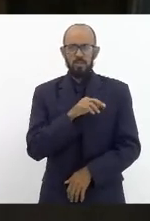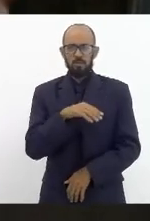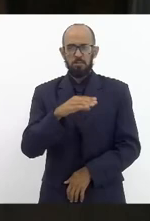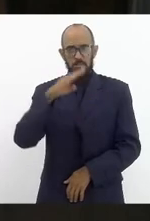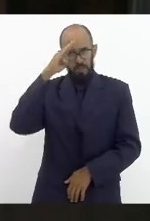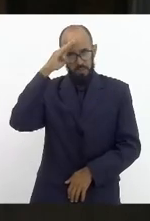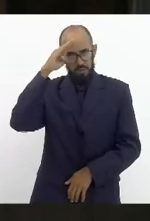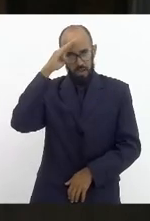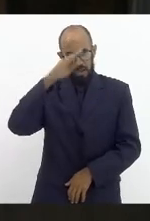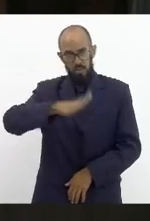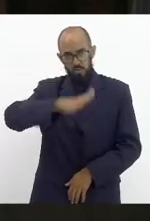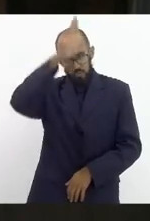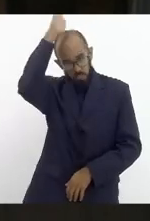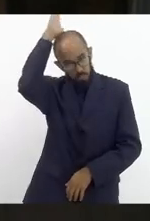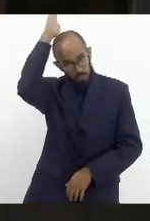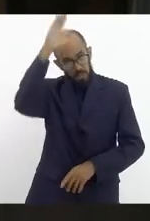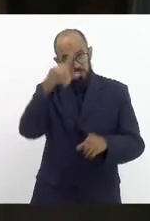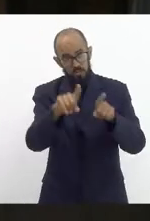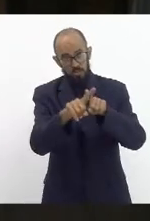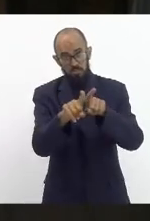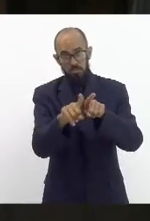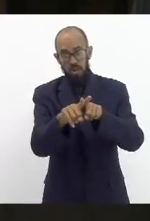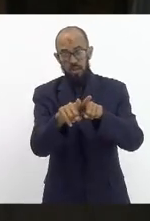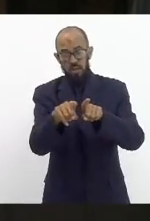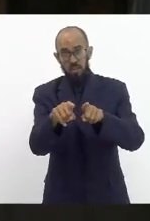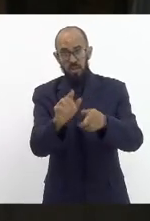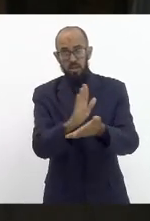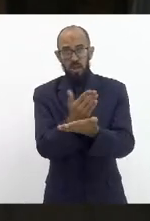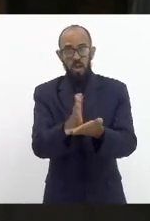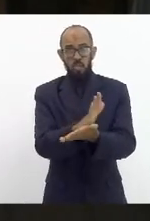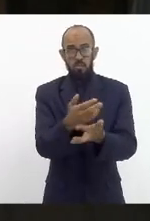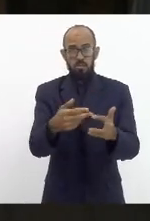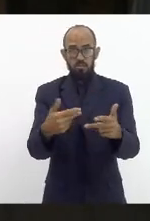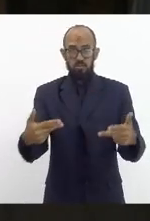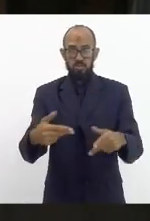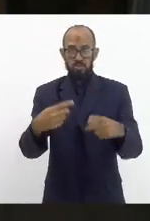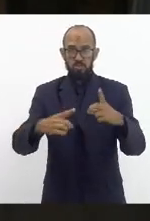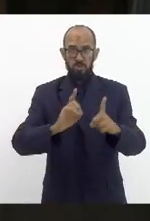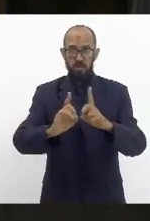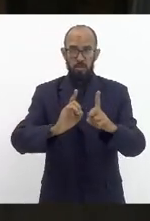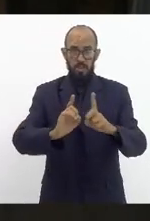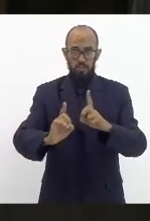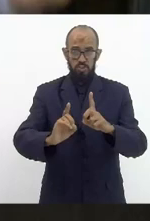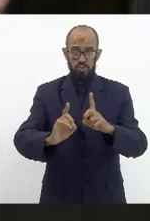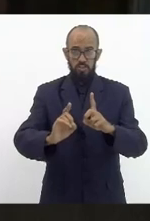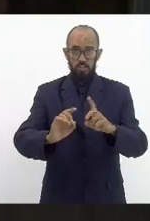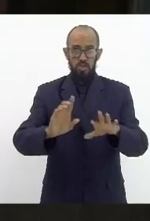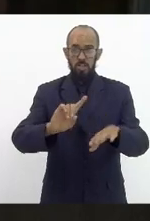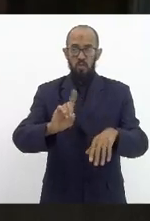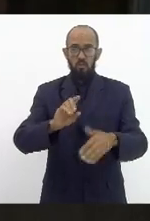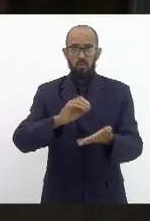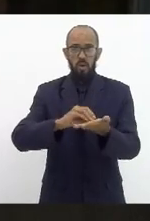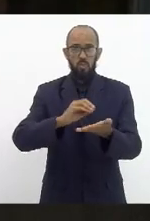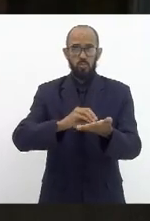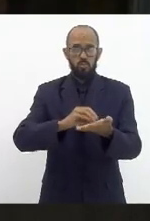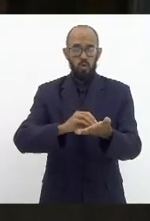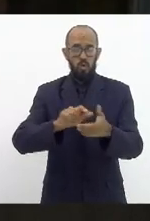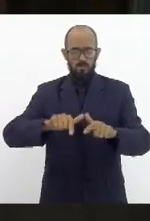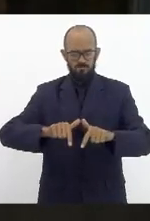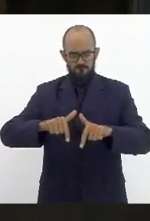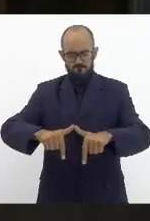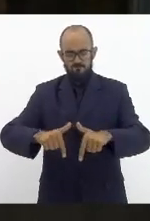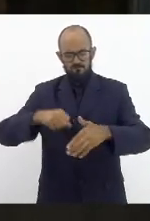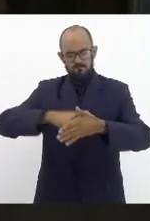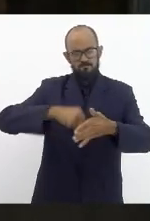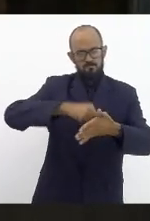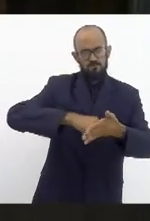temos algumas questões ainda a serem debatidas, e não faltou empenho destes deputados que estão aqui para fazer